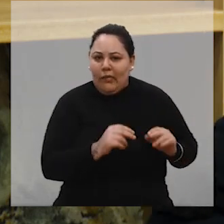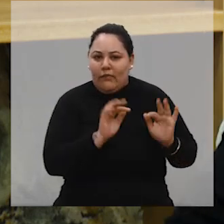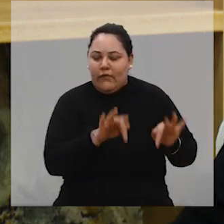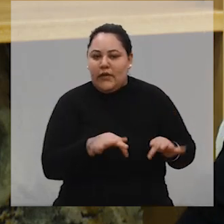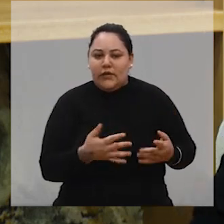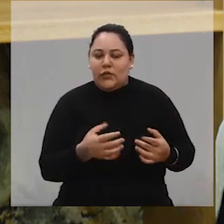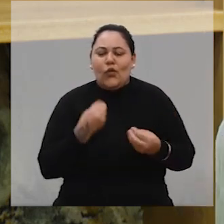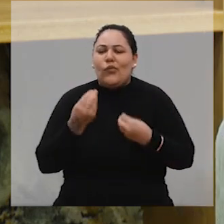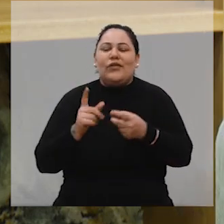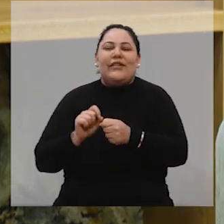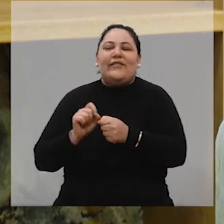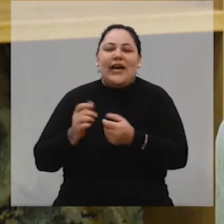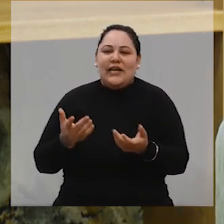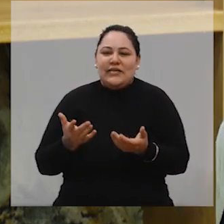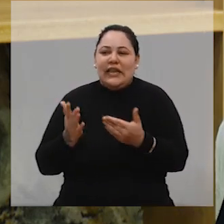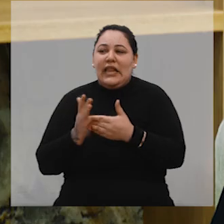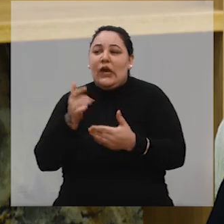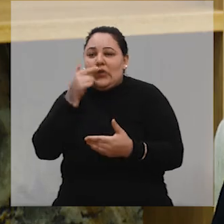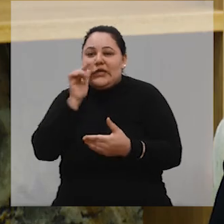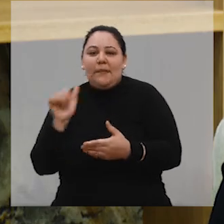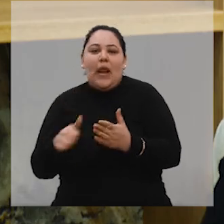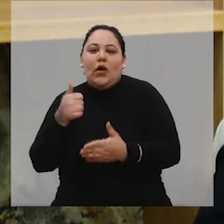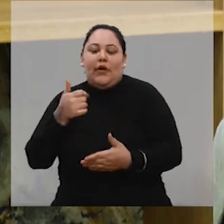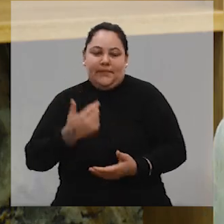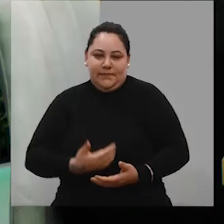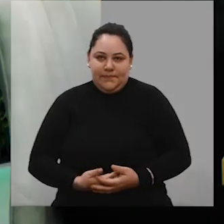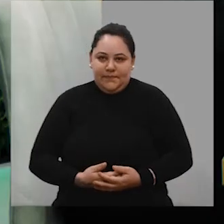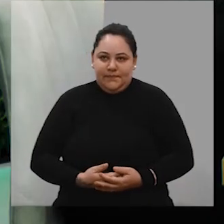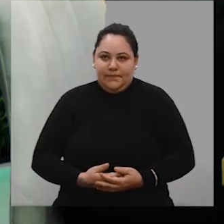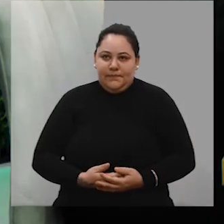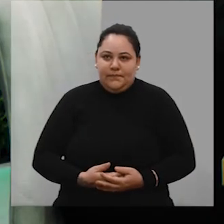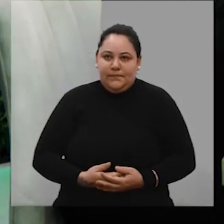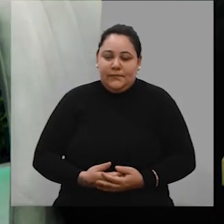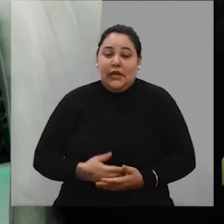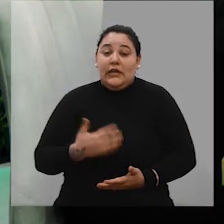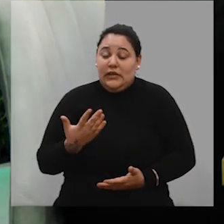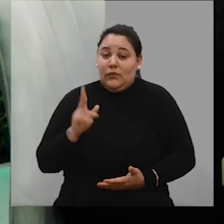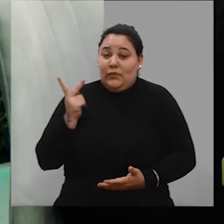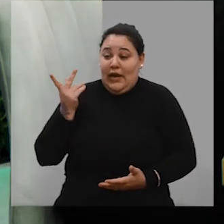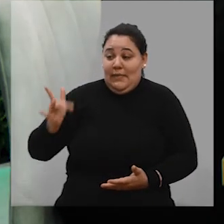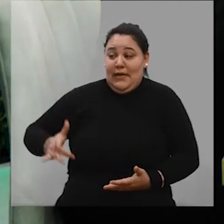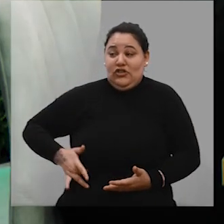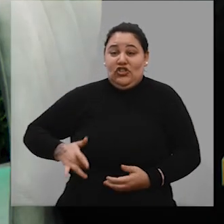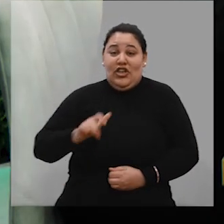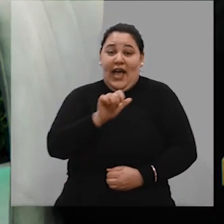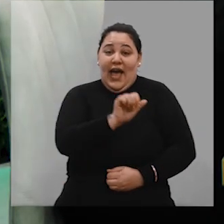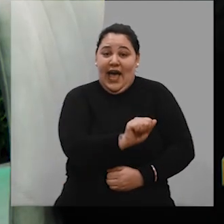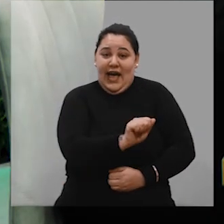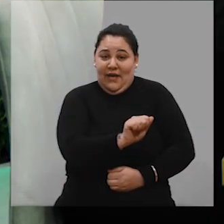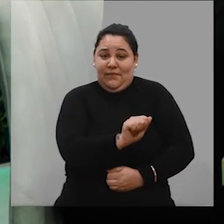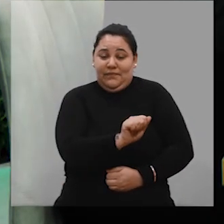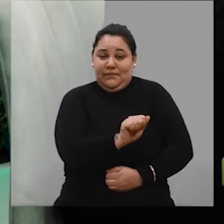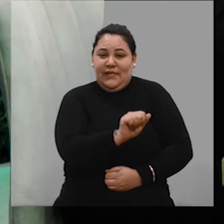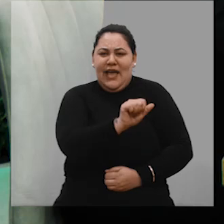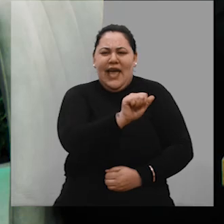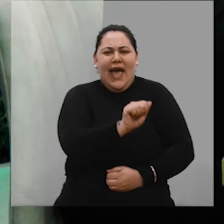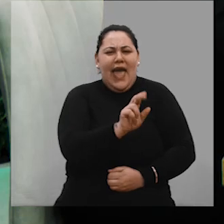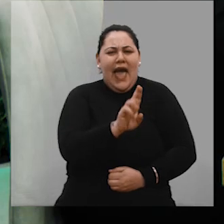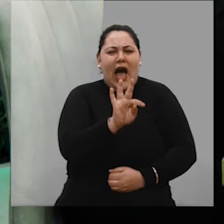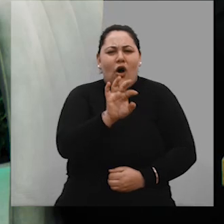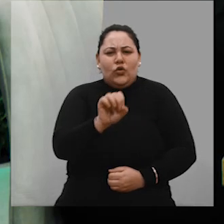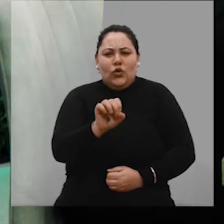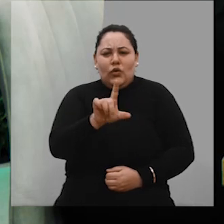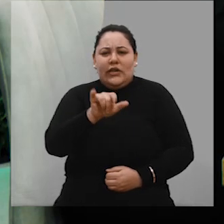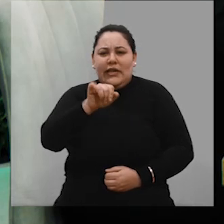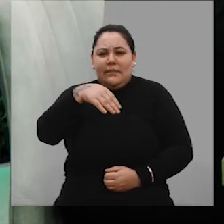procedimento até eu estabilizar? Como é que é? Então, a hepatite A, ela é autolimitada, que a gente chama. Então, ela